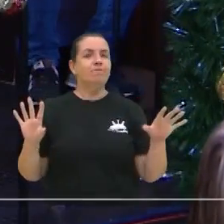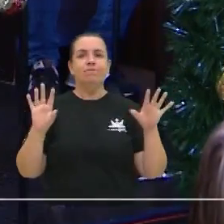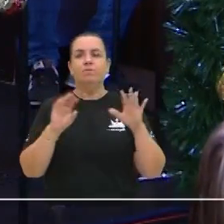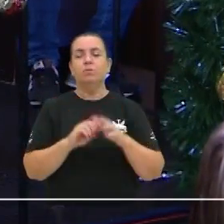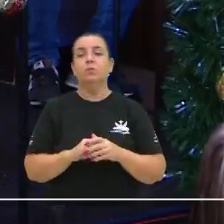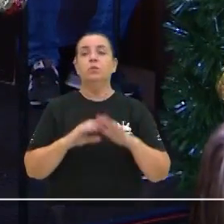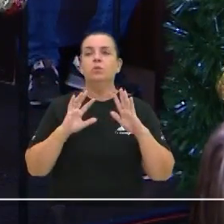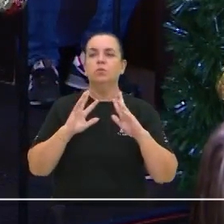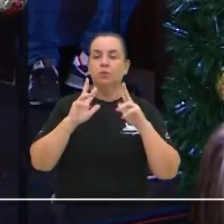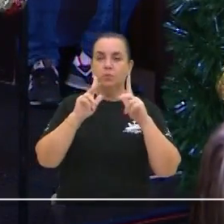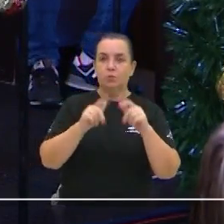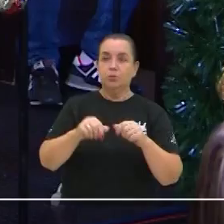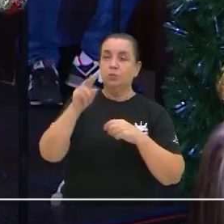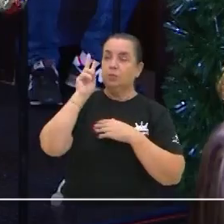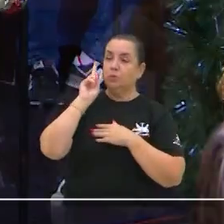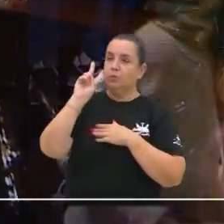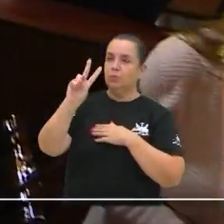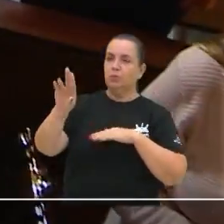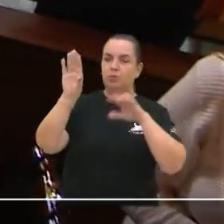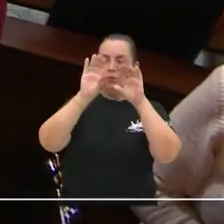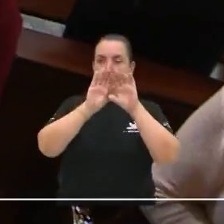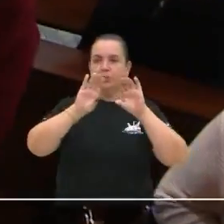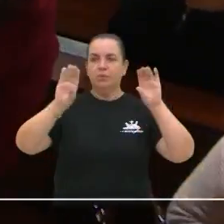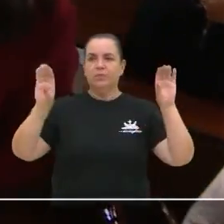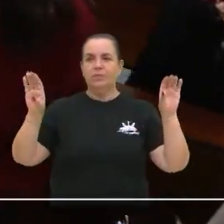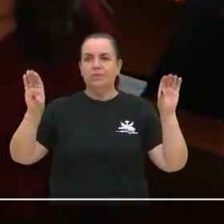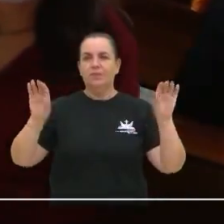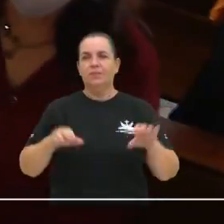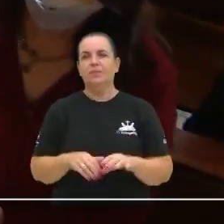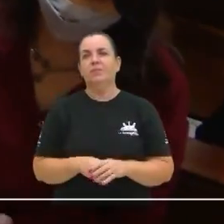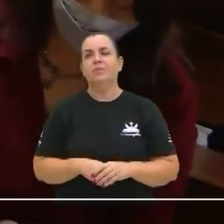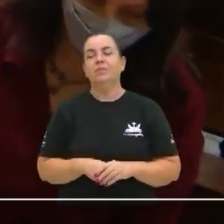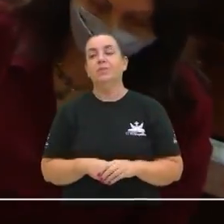libertação e olham todos pro